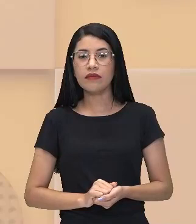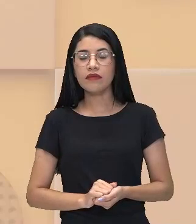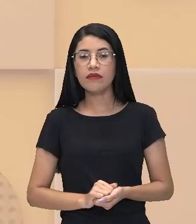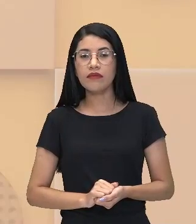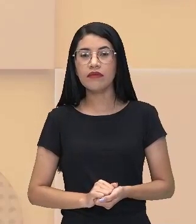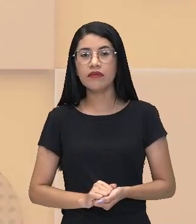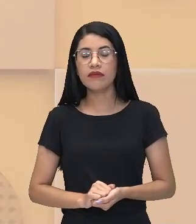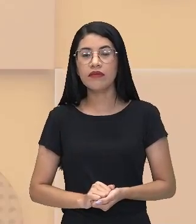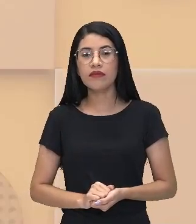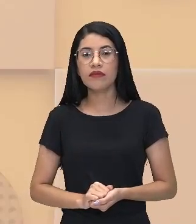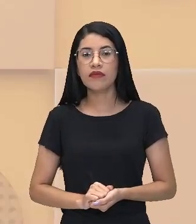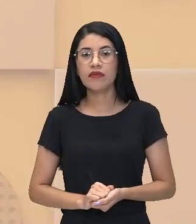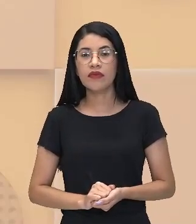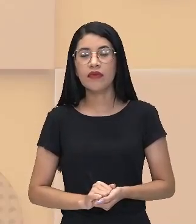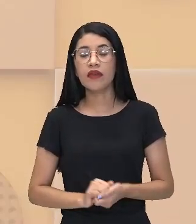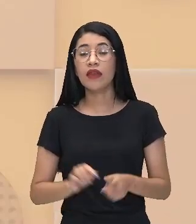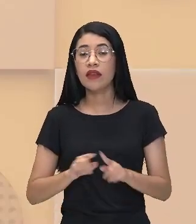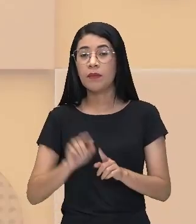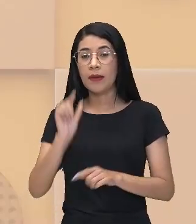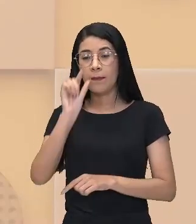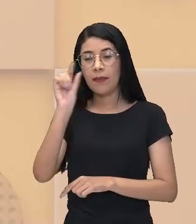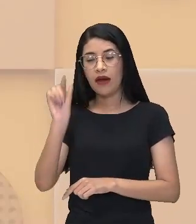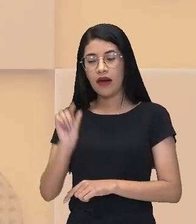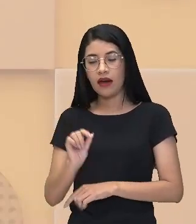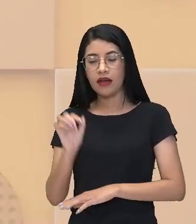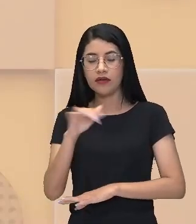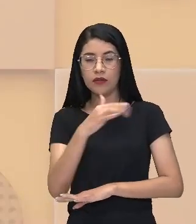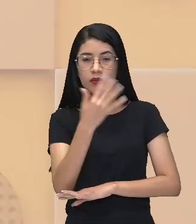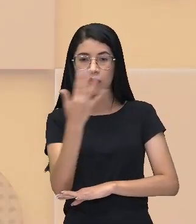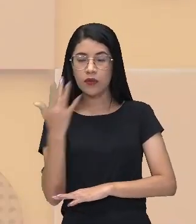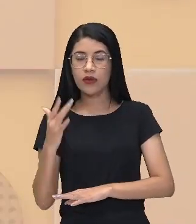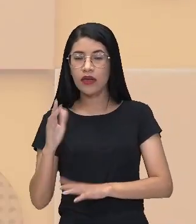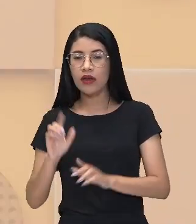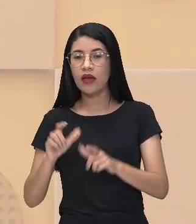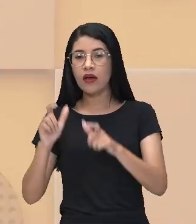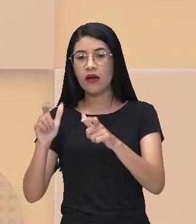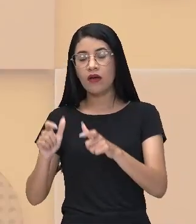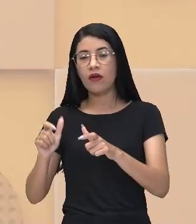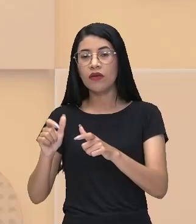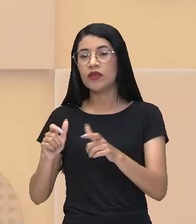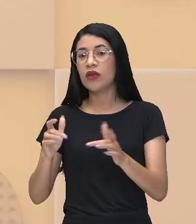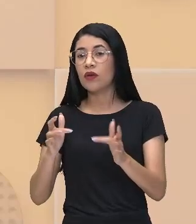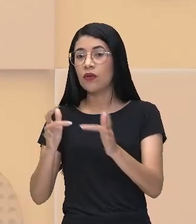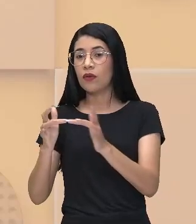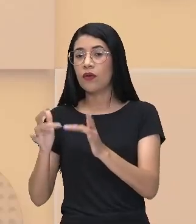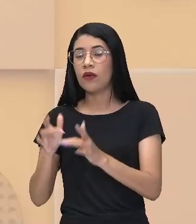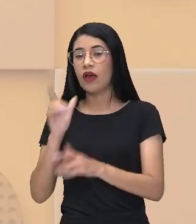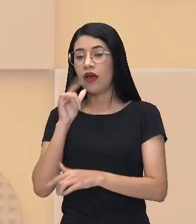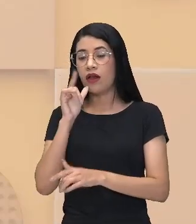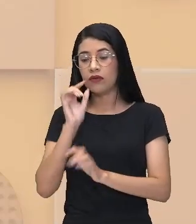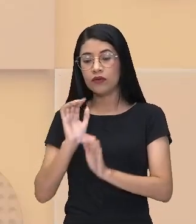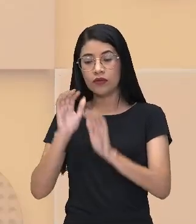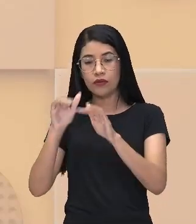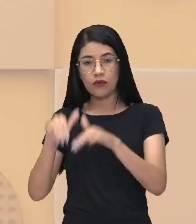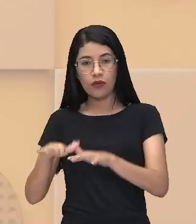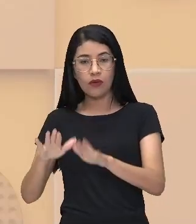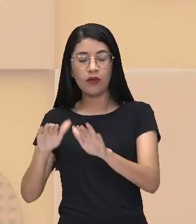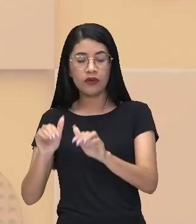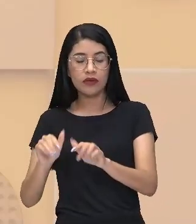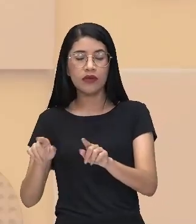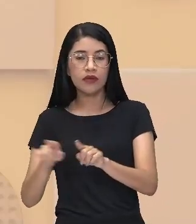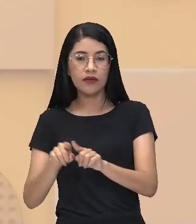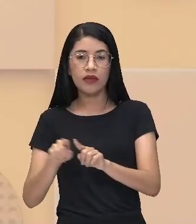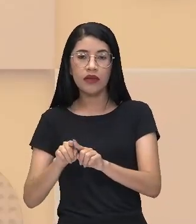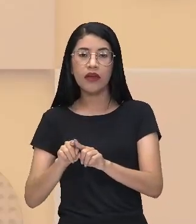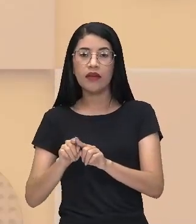Nós temos a nossa Mata Atlântica ali, mais na parte em contato com o Oceano Atlântico, mas